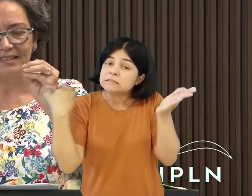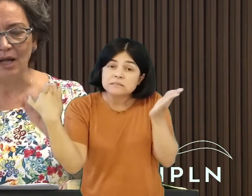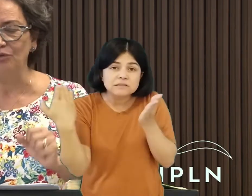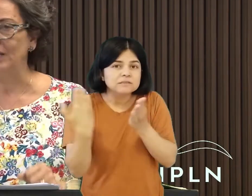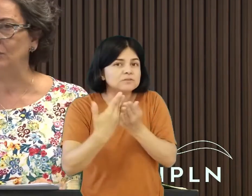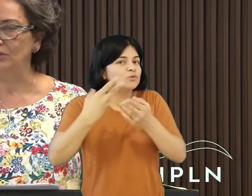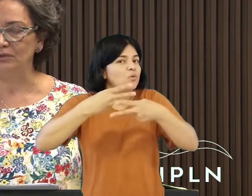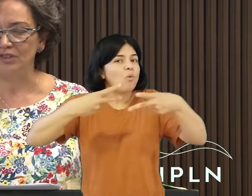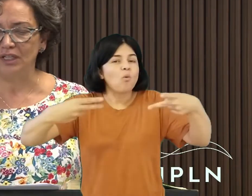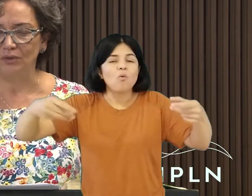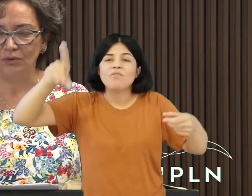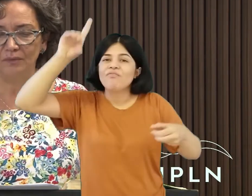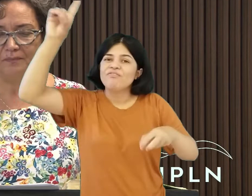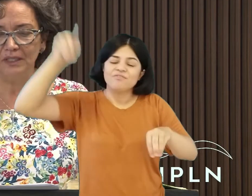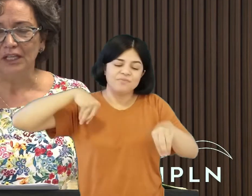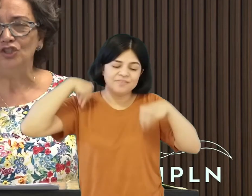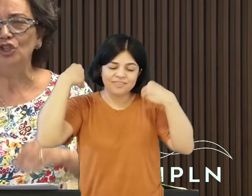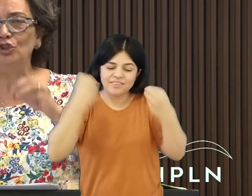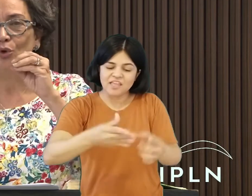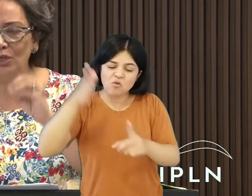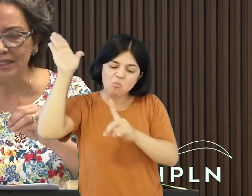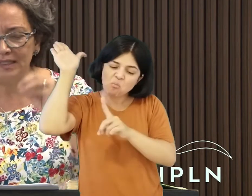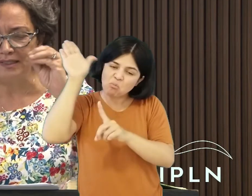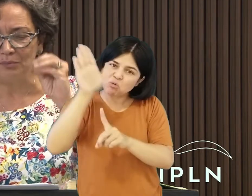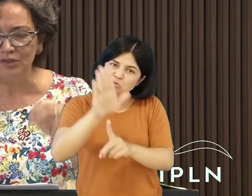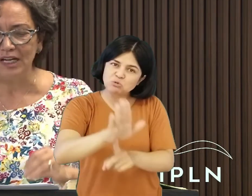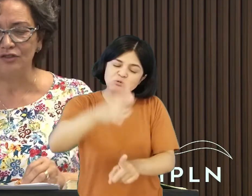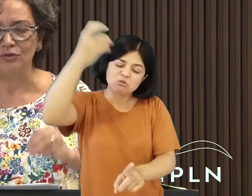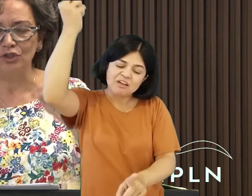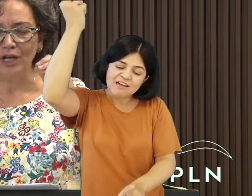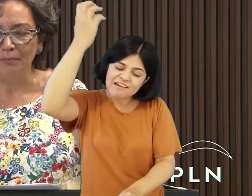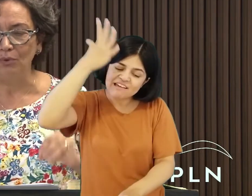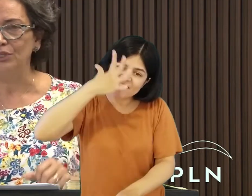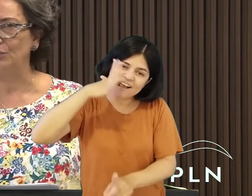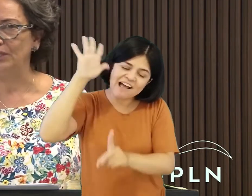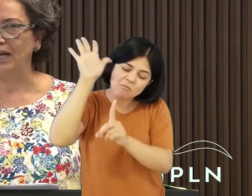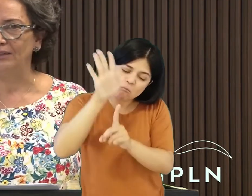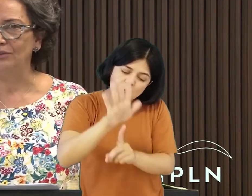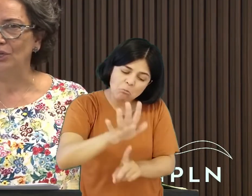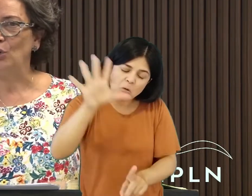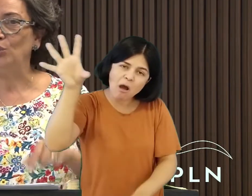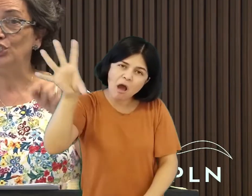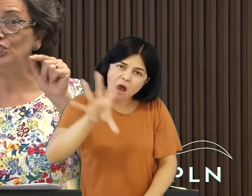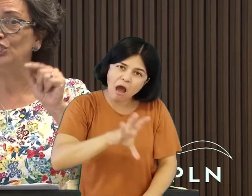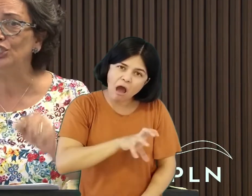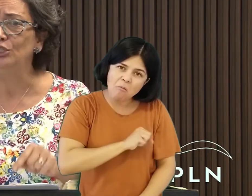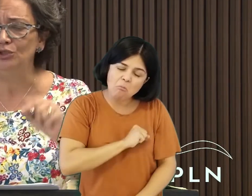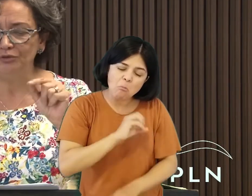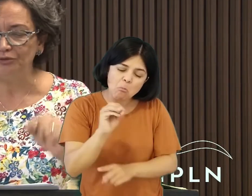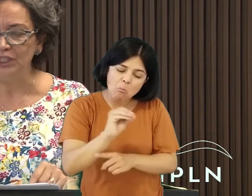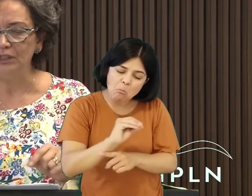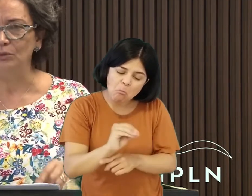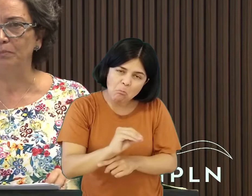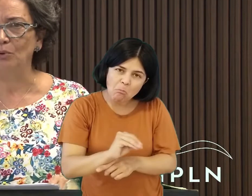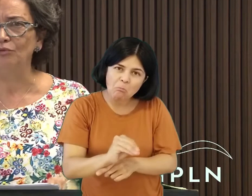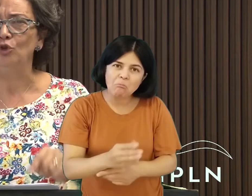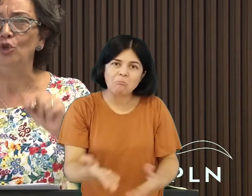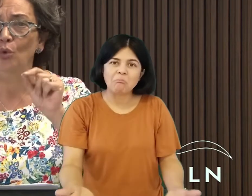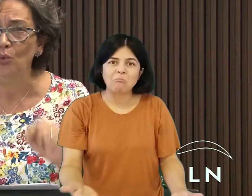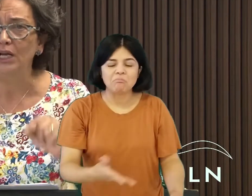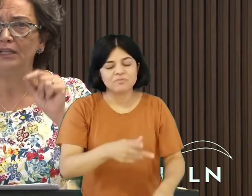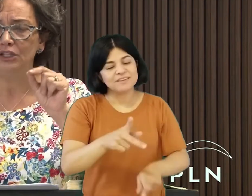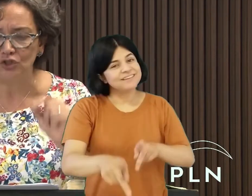graça salvadora do Senhor, de todas as demonstrações de amor e cuidado. O estilo de vida do